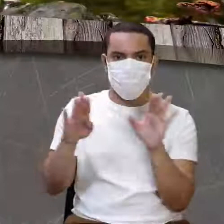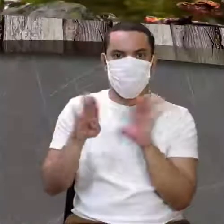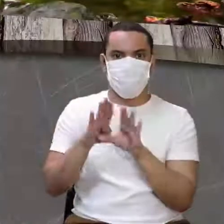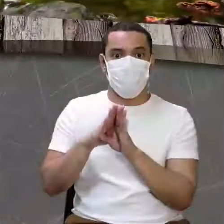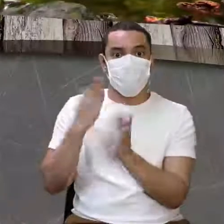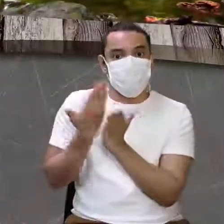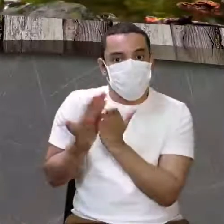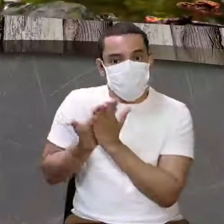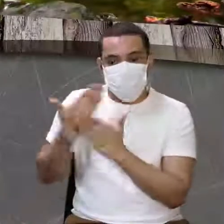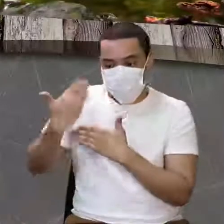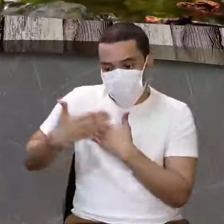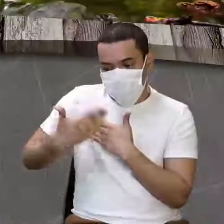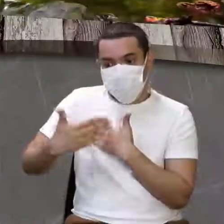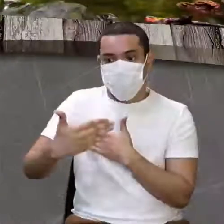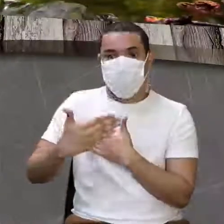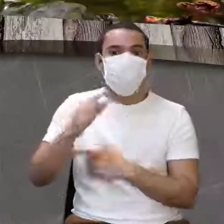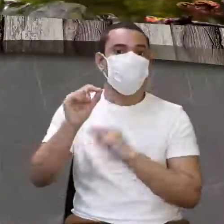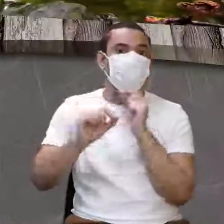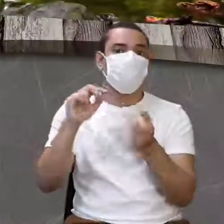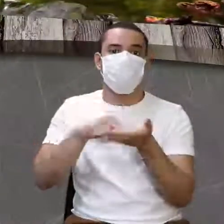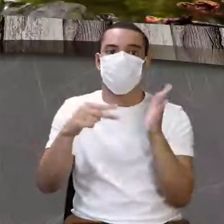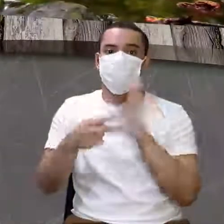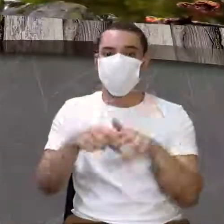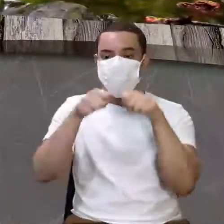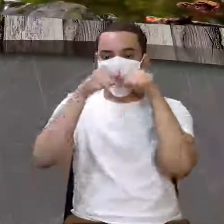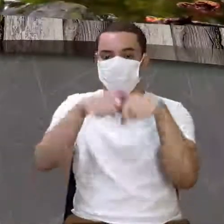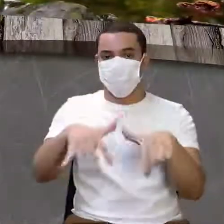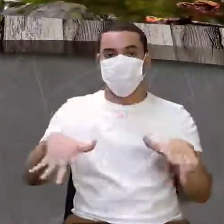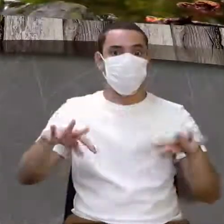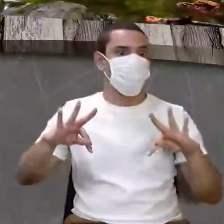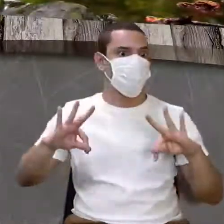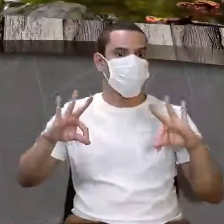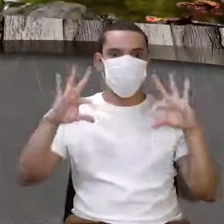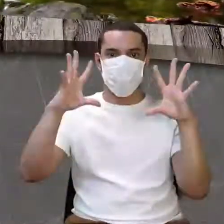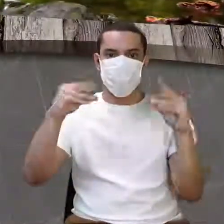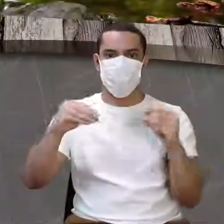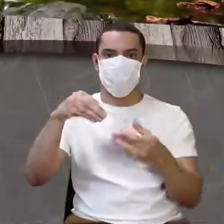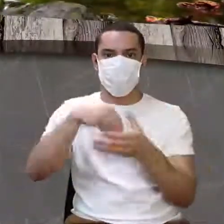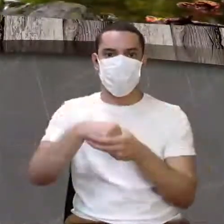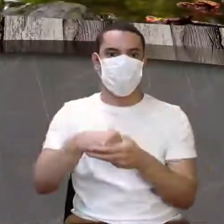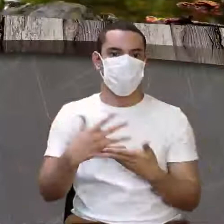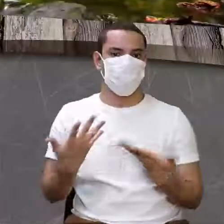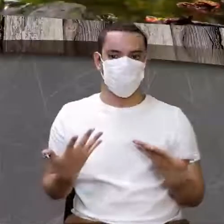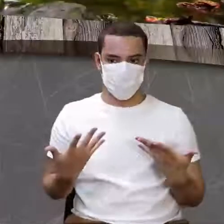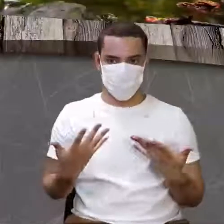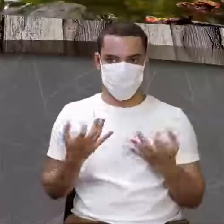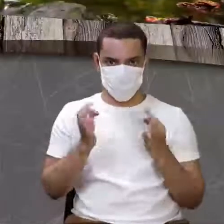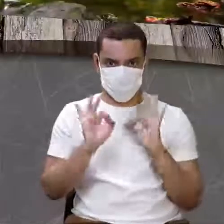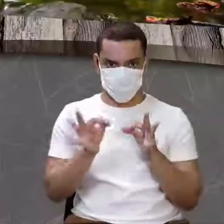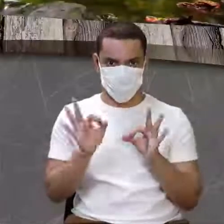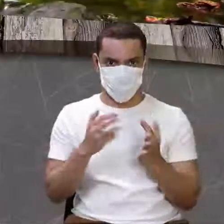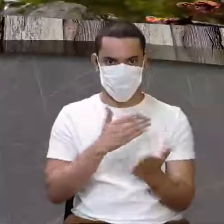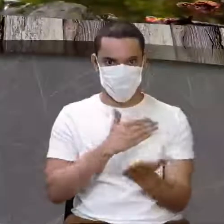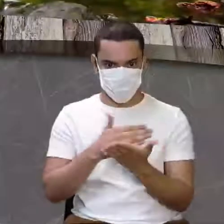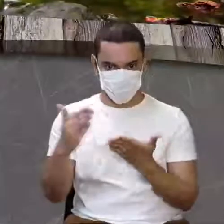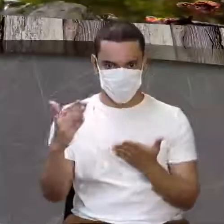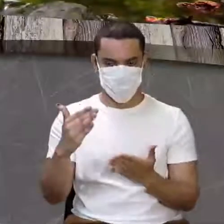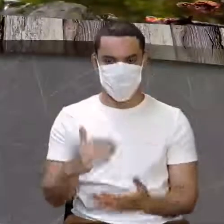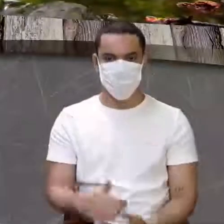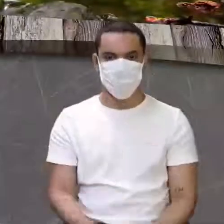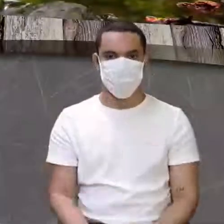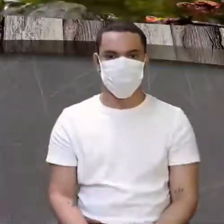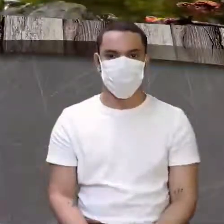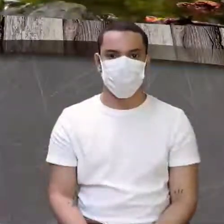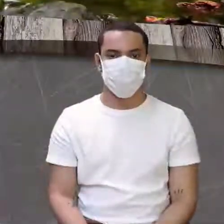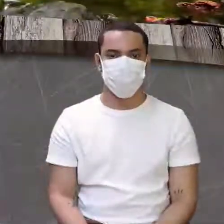estuda a ancestralidade, e em que vai dar todo esse processo de descendência a partir da reprodução.